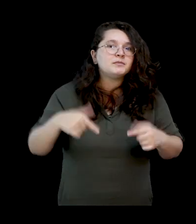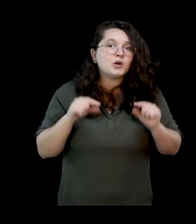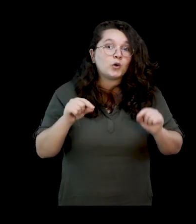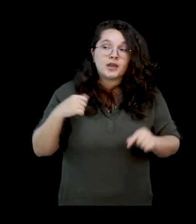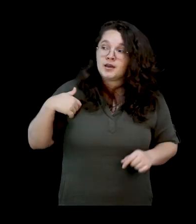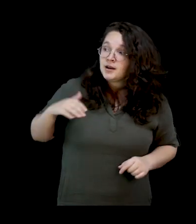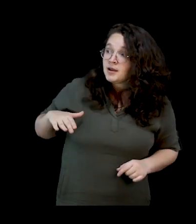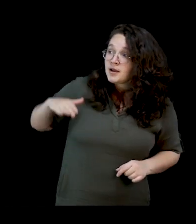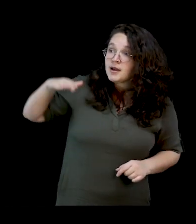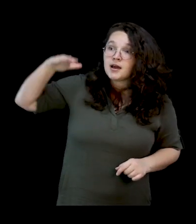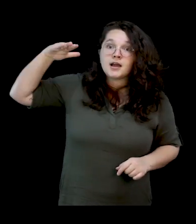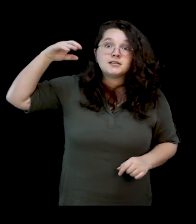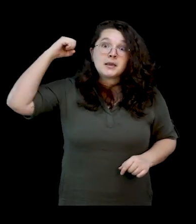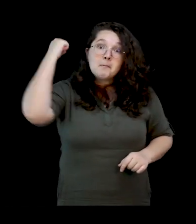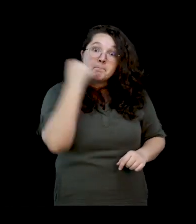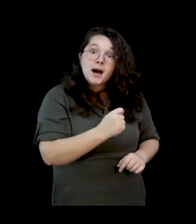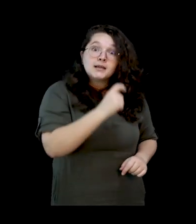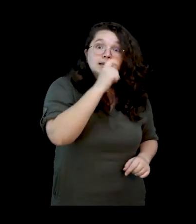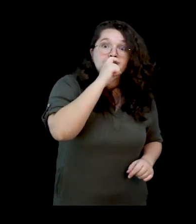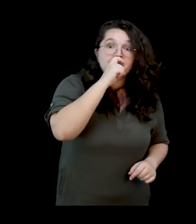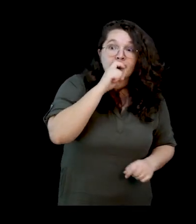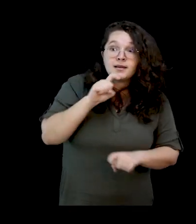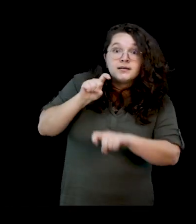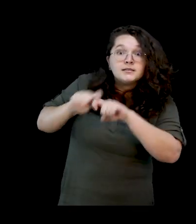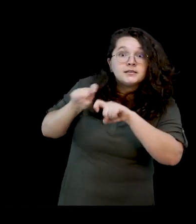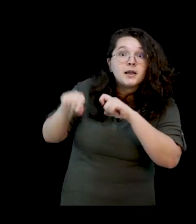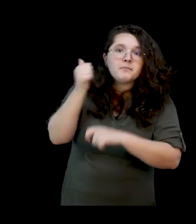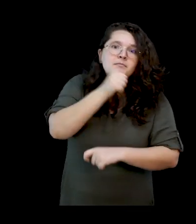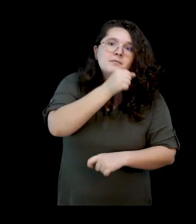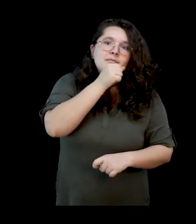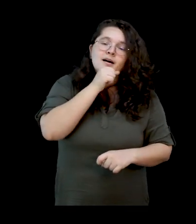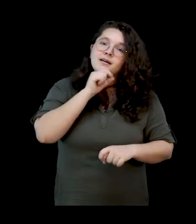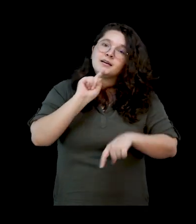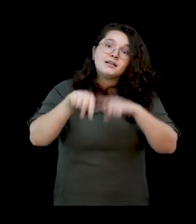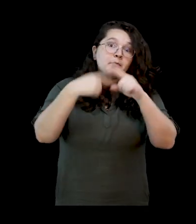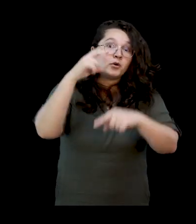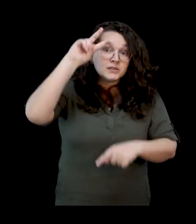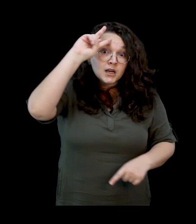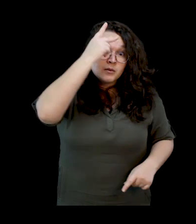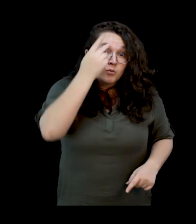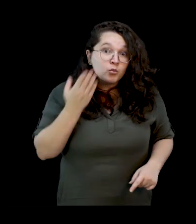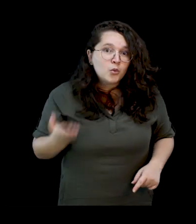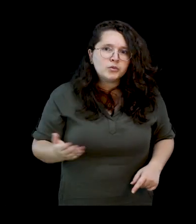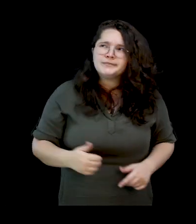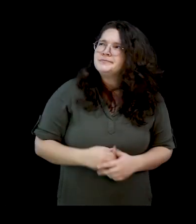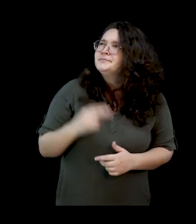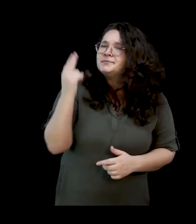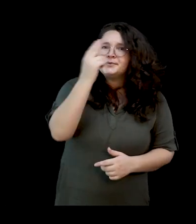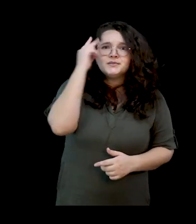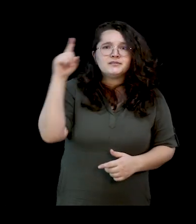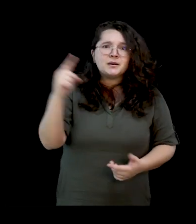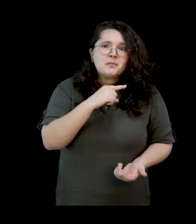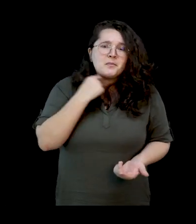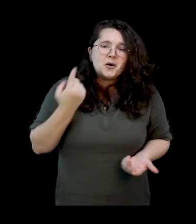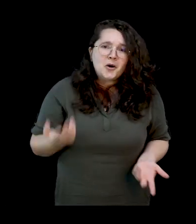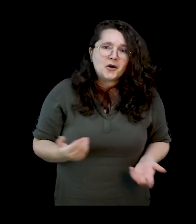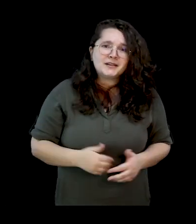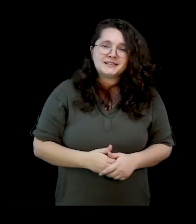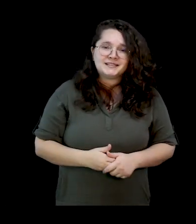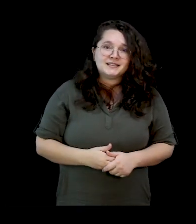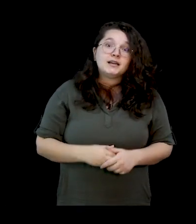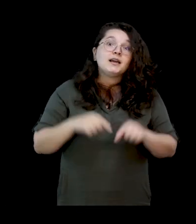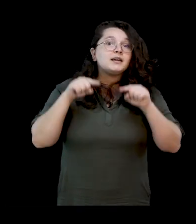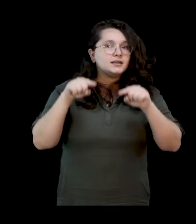vai dormir com a mãe e vai se cegar. E é isso que ele faz, porque não tem saída. Esse aspecto me assusta na